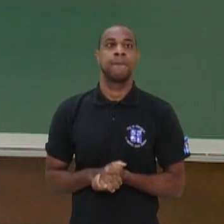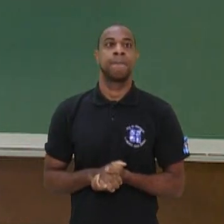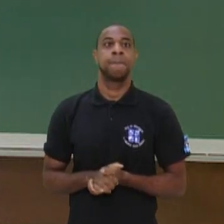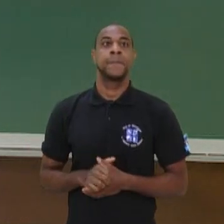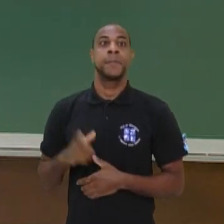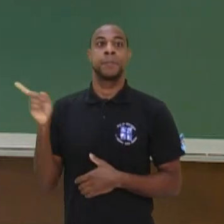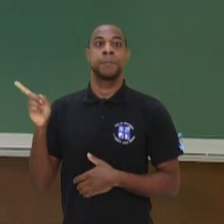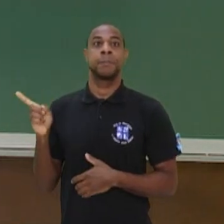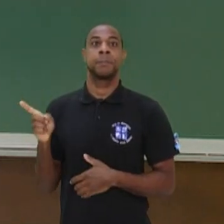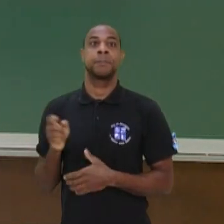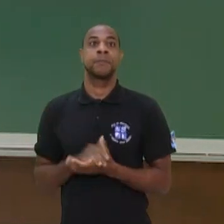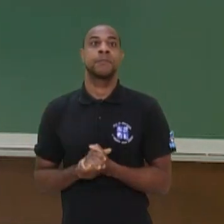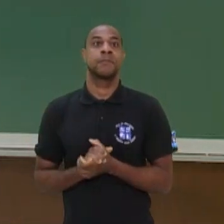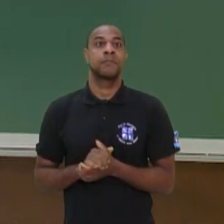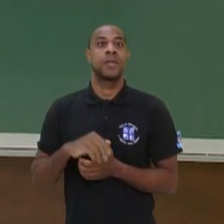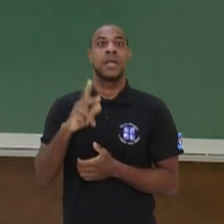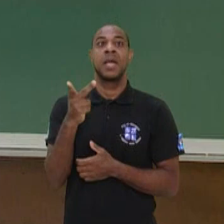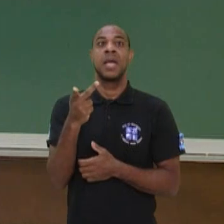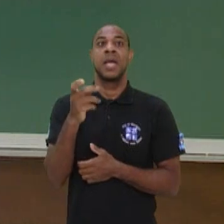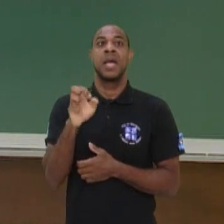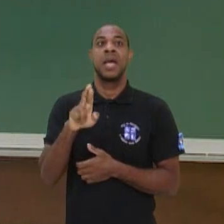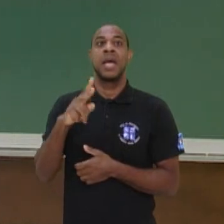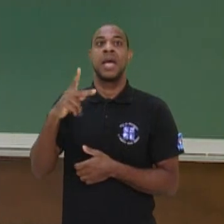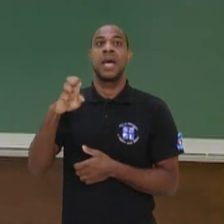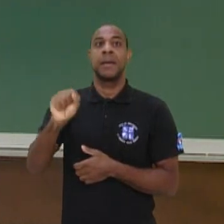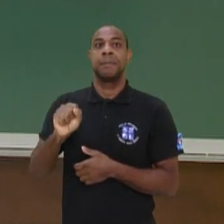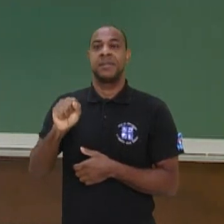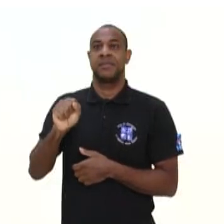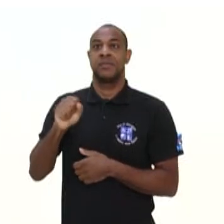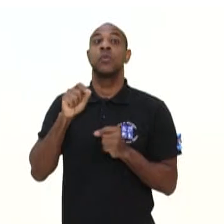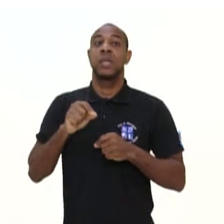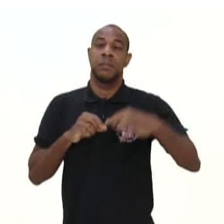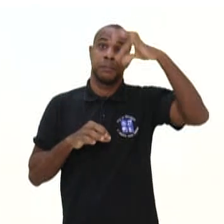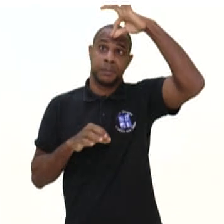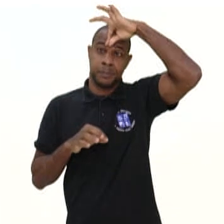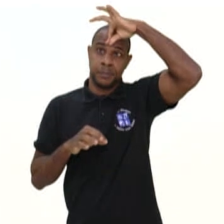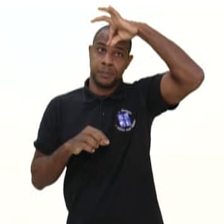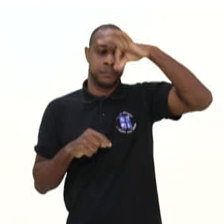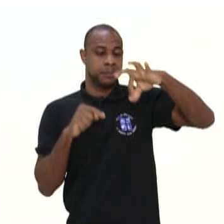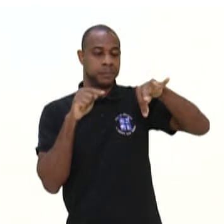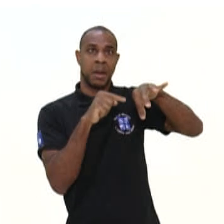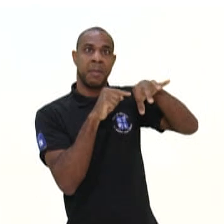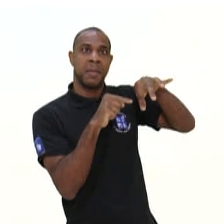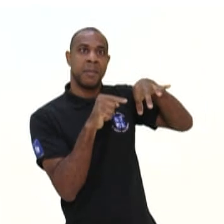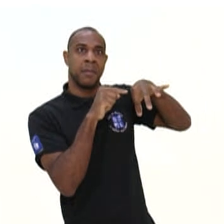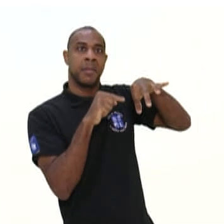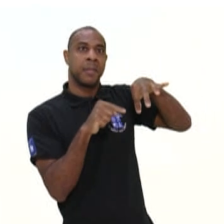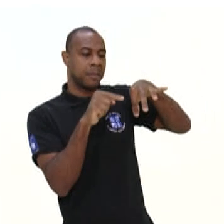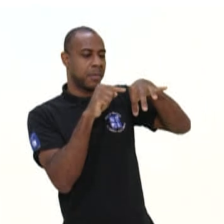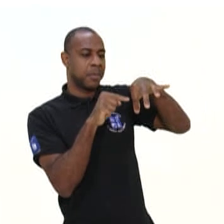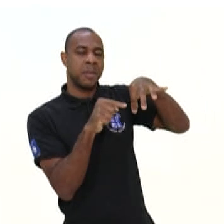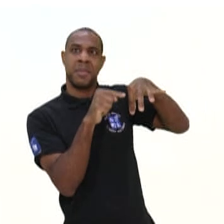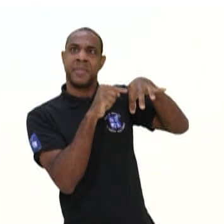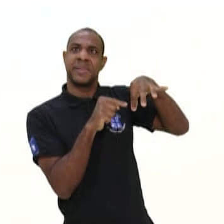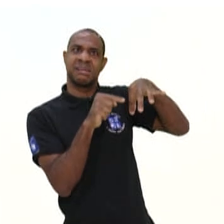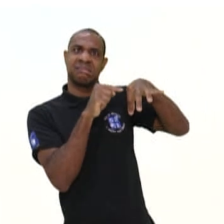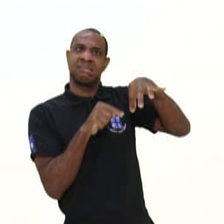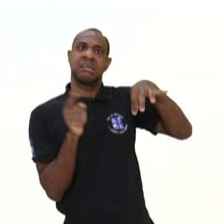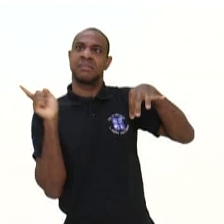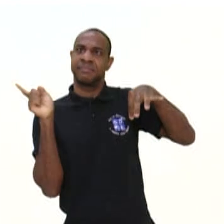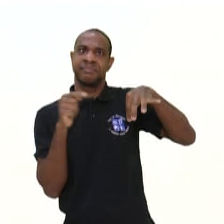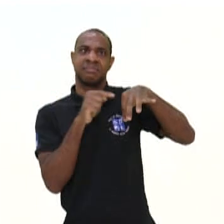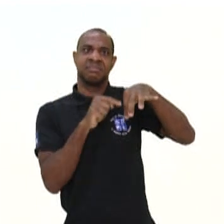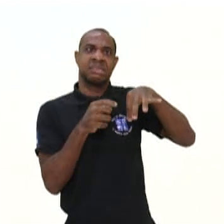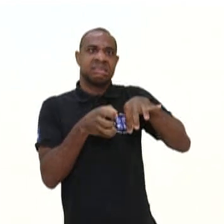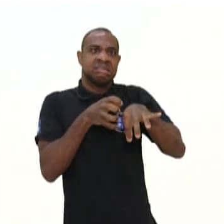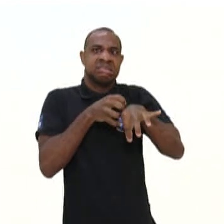genital, aqui seria a vulva, né, o órgão externo, genital externa da mulher, no caso, né? No início,